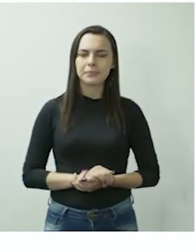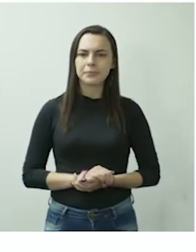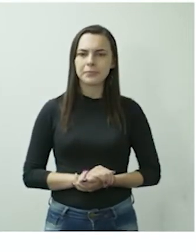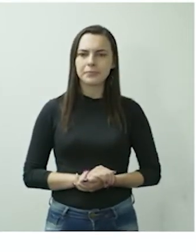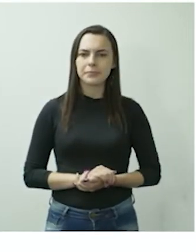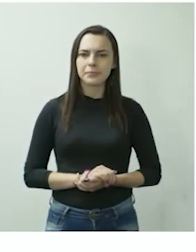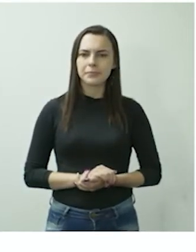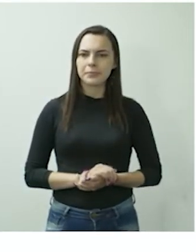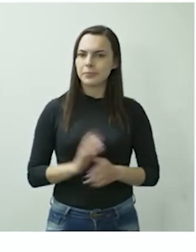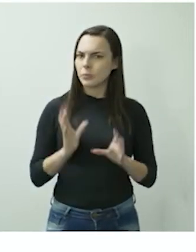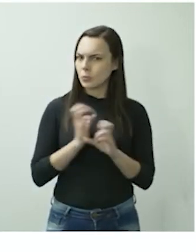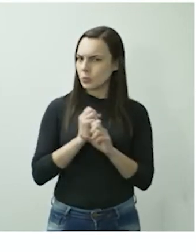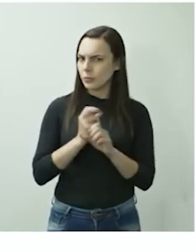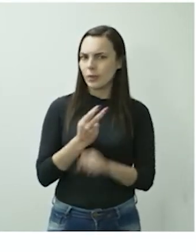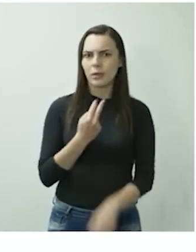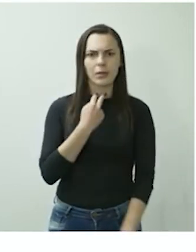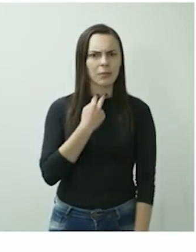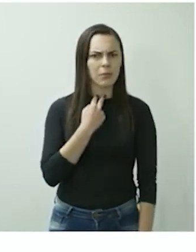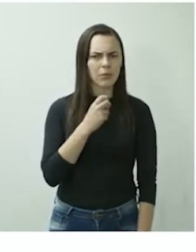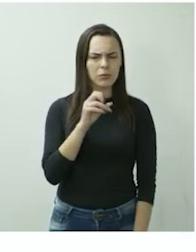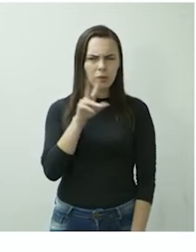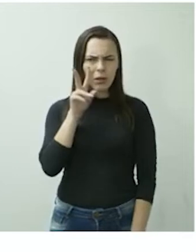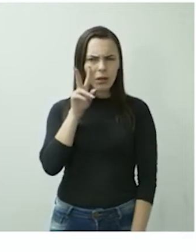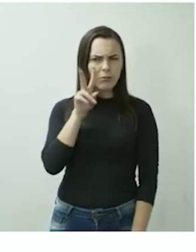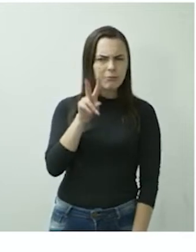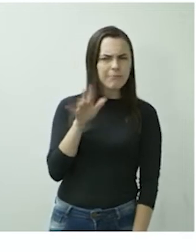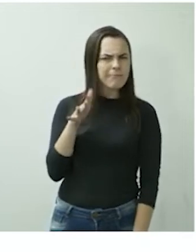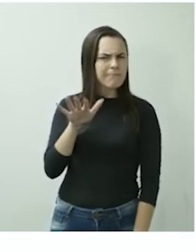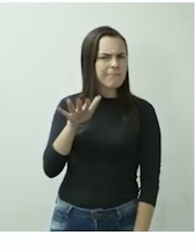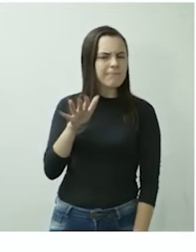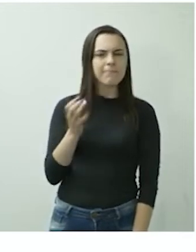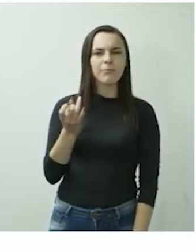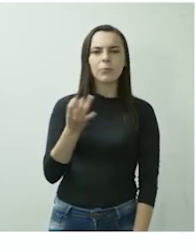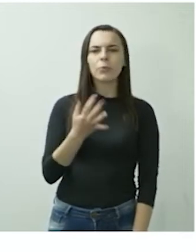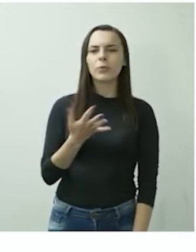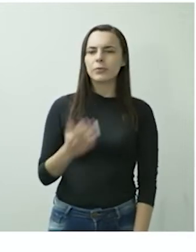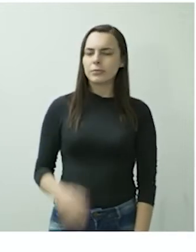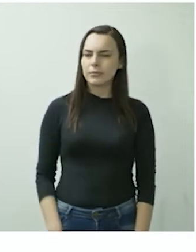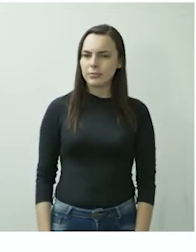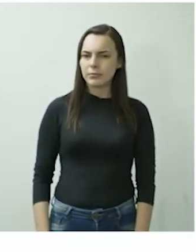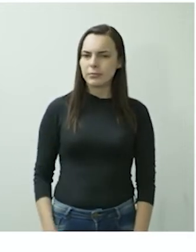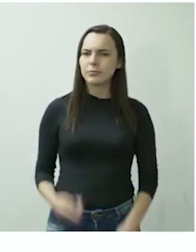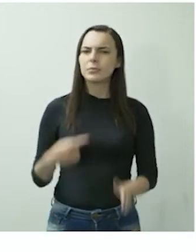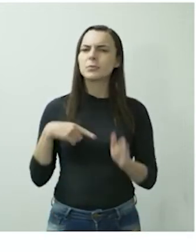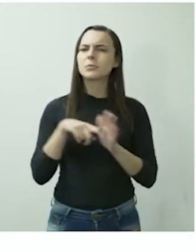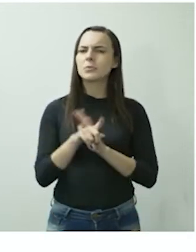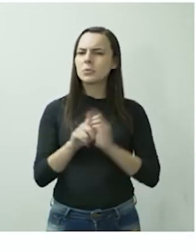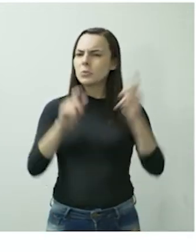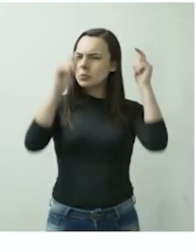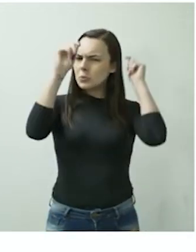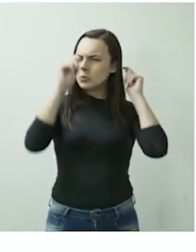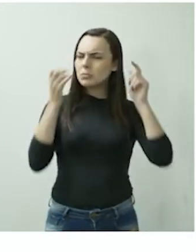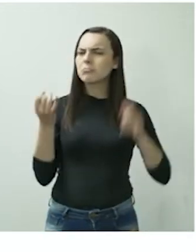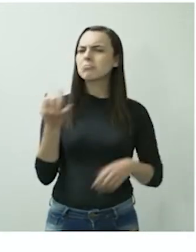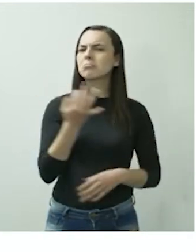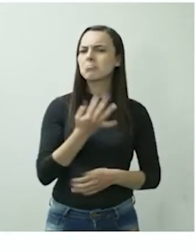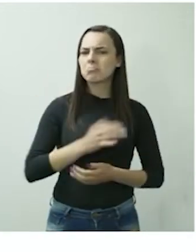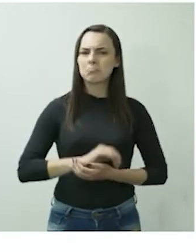Lembrando que a gente não vai poder contar. Olhe e faça a sua estimativa. Quantos chapéus estão aparecendo?